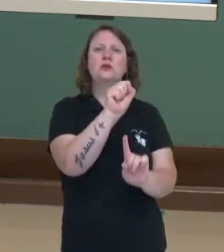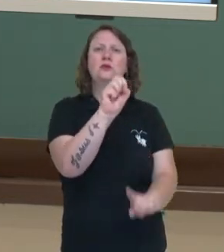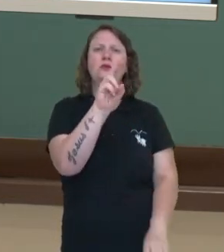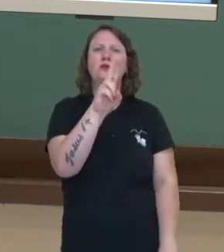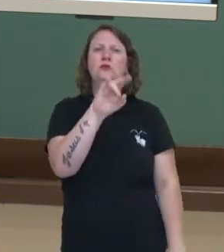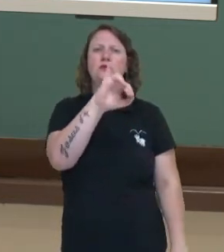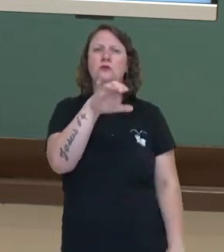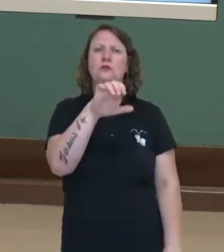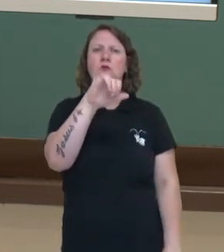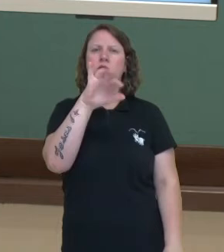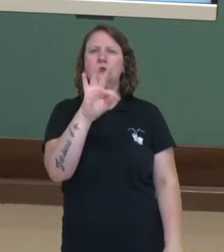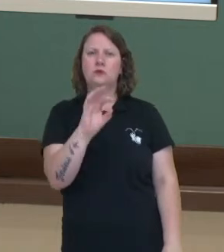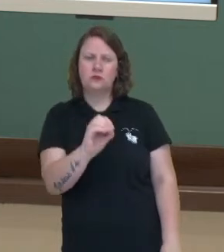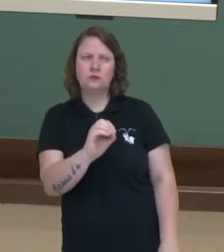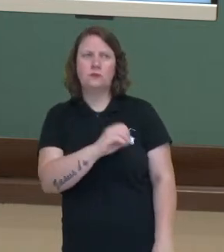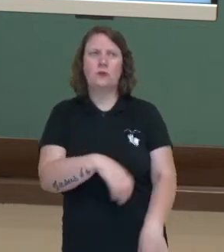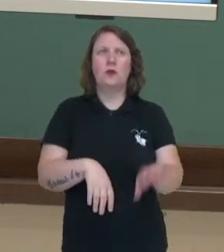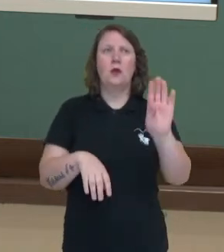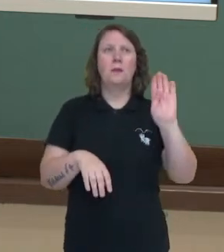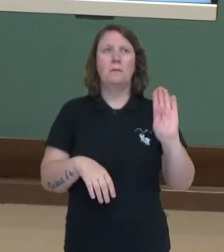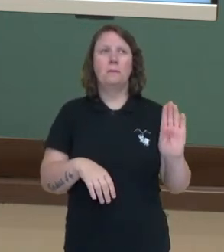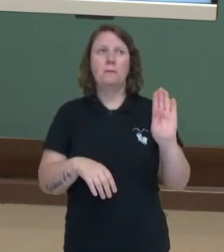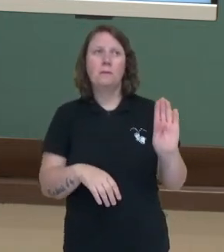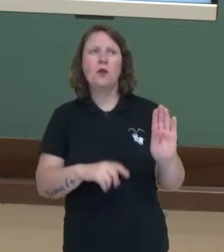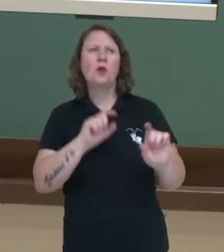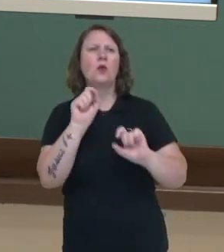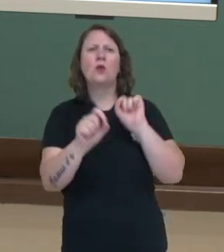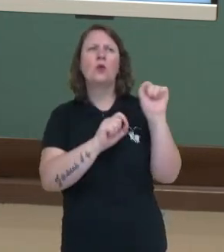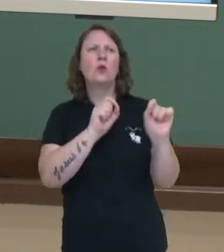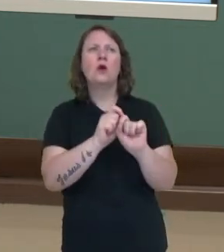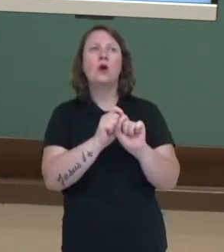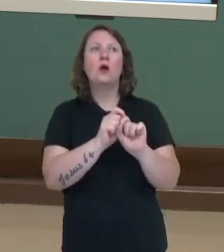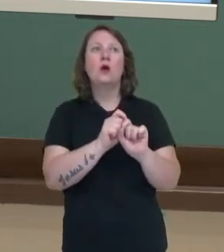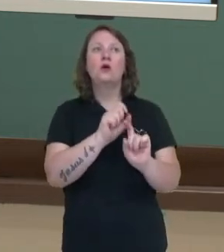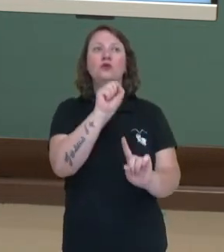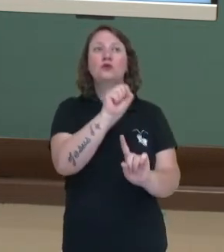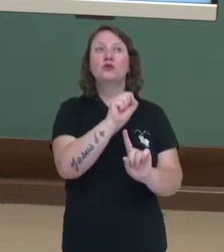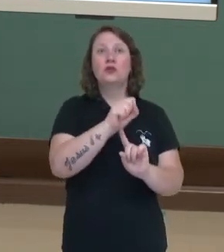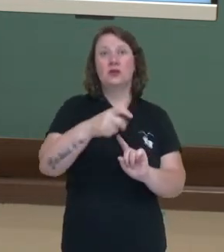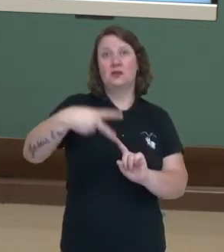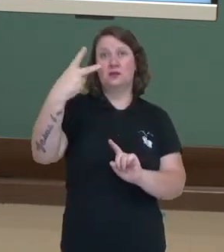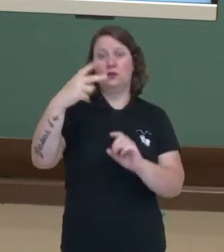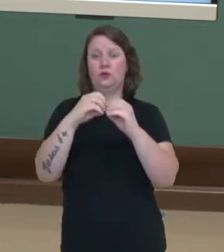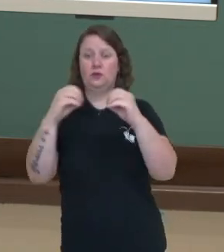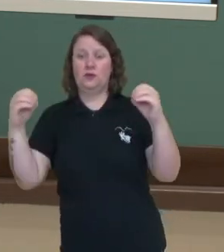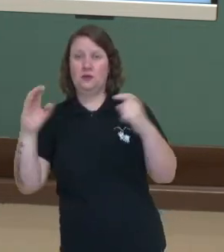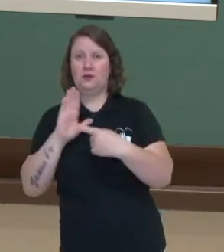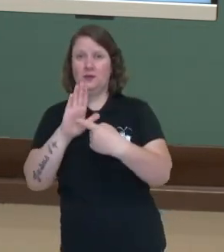destaque? E letra B, qual é o sujeito da segunda oração em destaque? Responda.